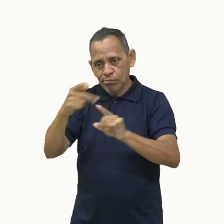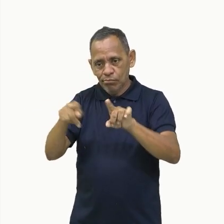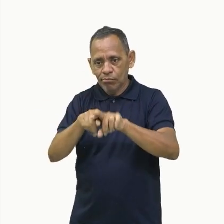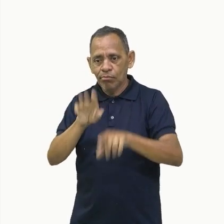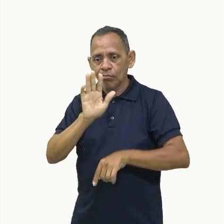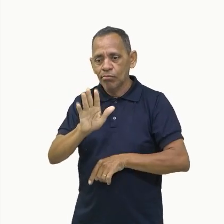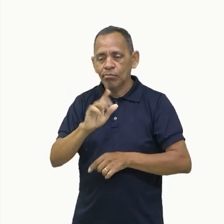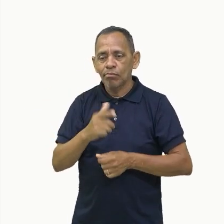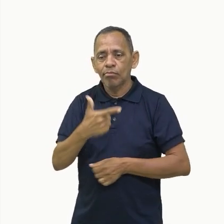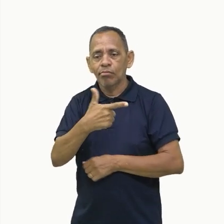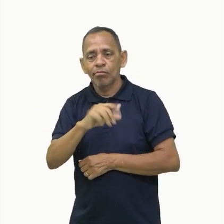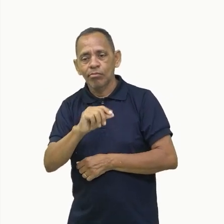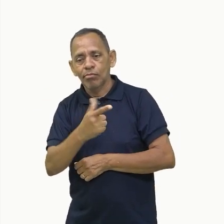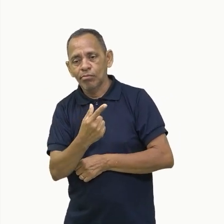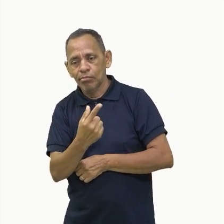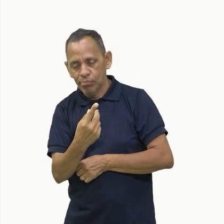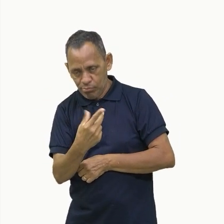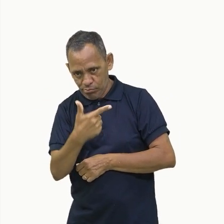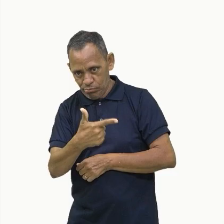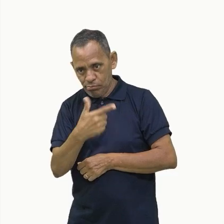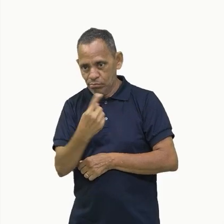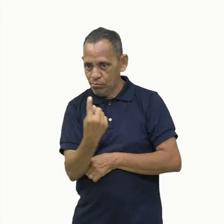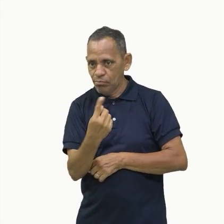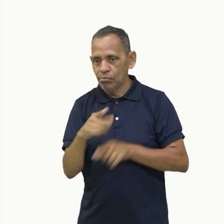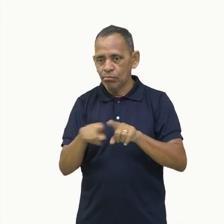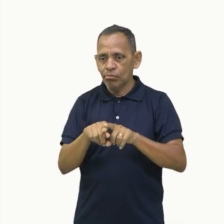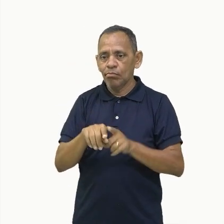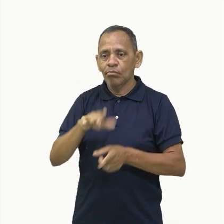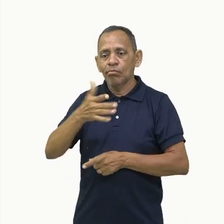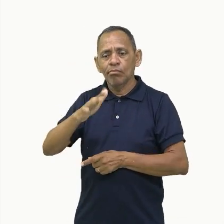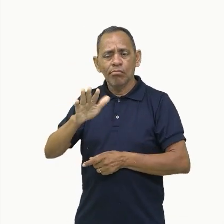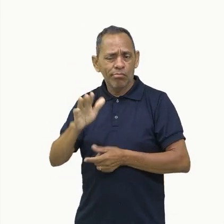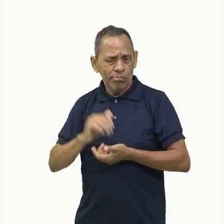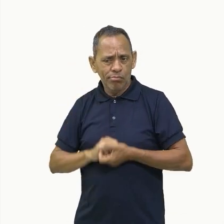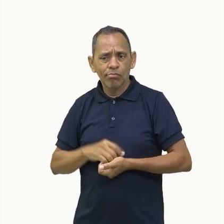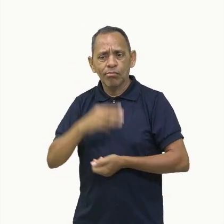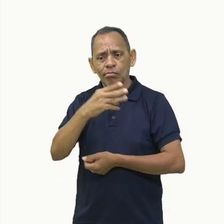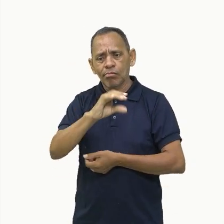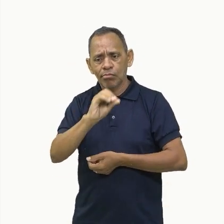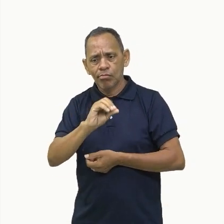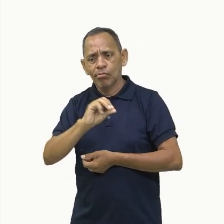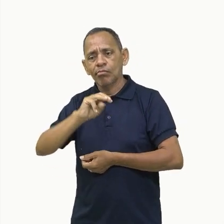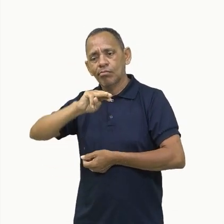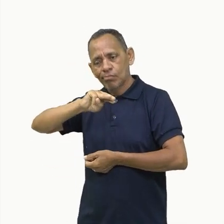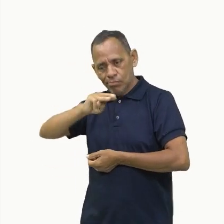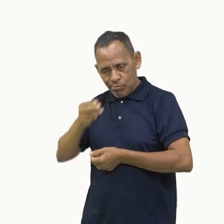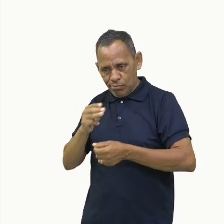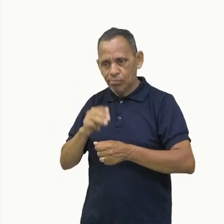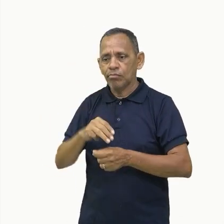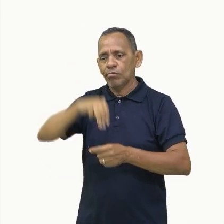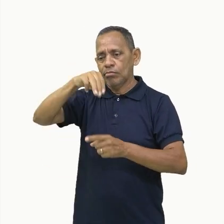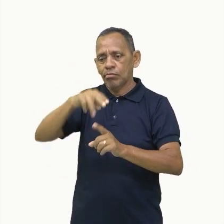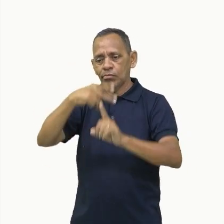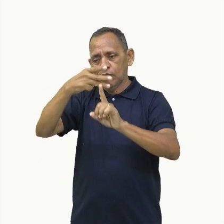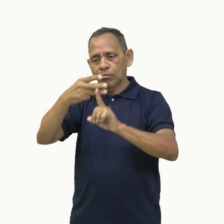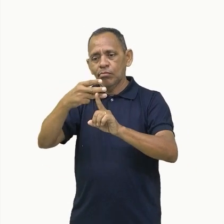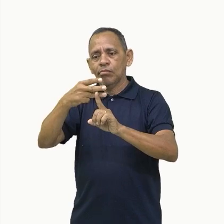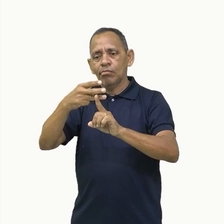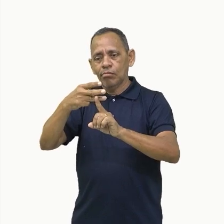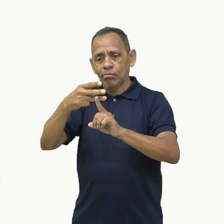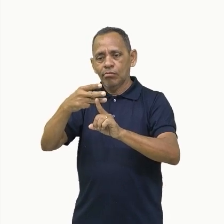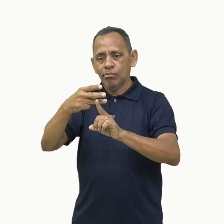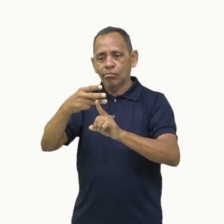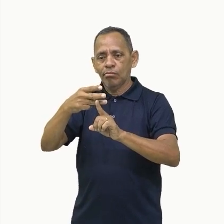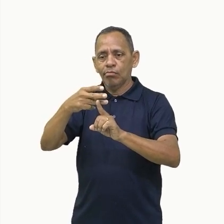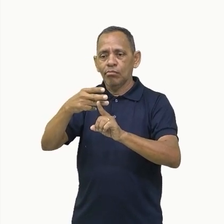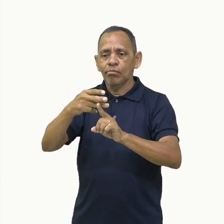em 2021 em média aí de 30 bilhões de metros cúbicos por ano. E Trinidade e Tobago também